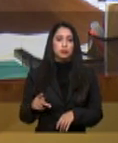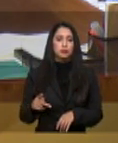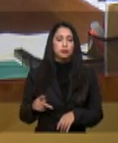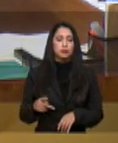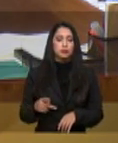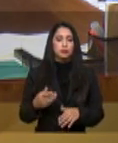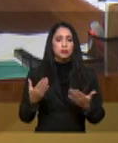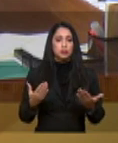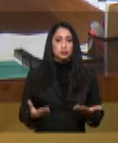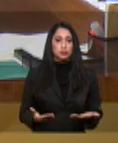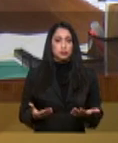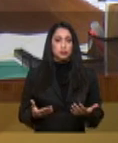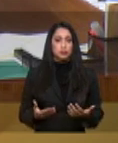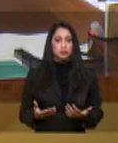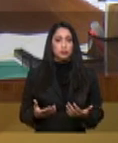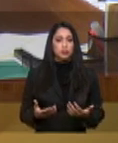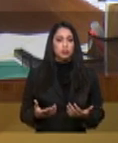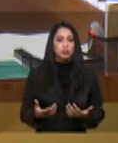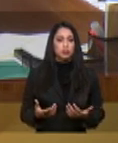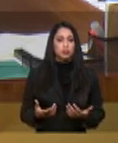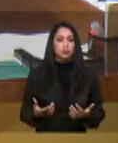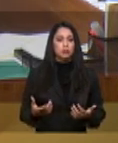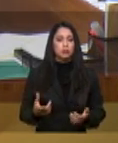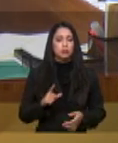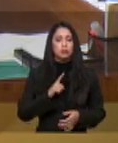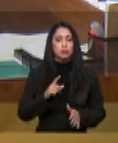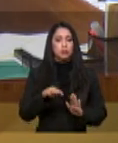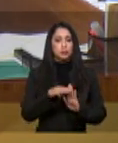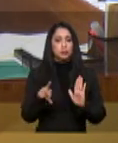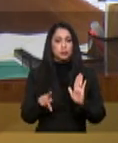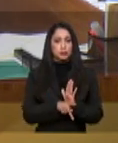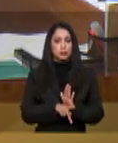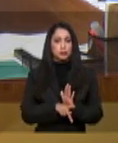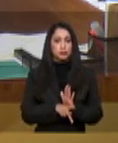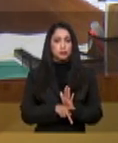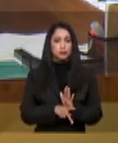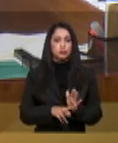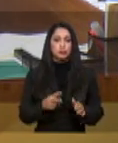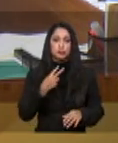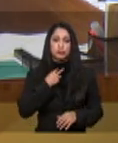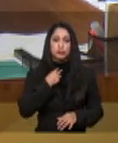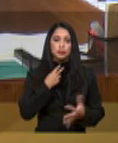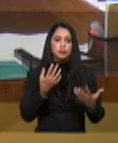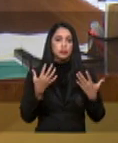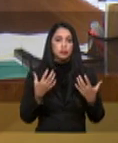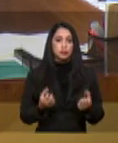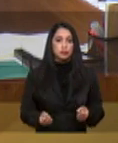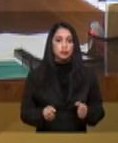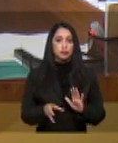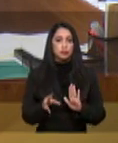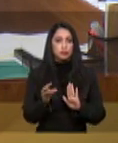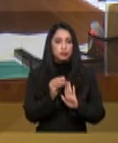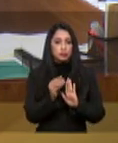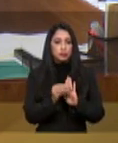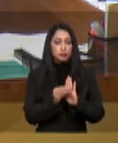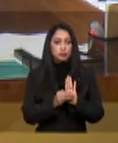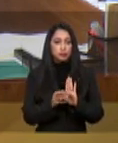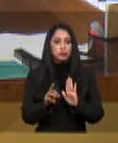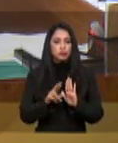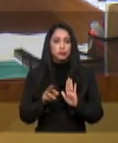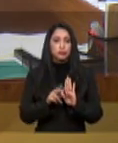exame parlamentar quanto ao mérito de uma dada medida provisória pode até não se dar. Basta que os fatos a ela subjacentes não